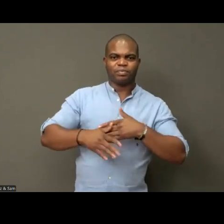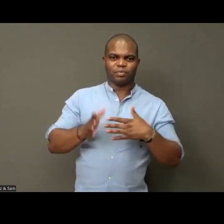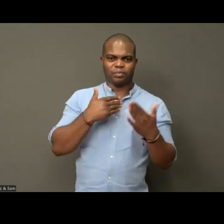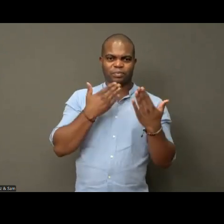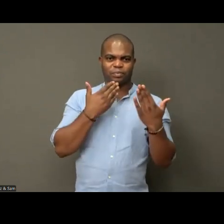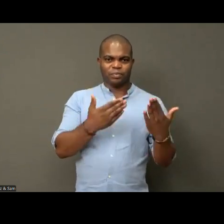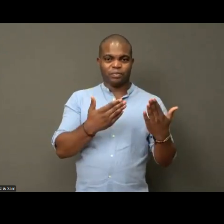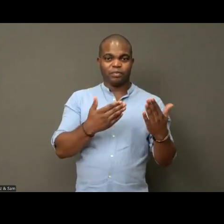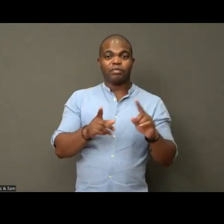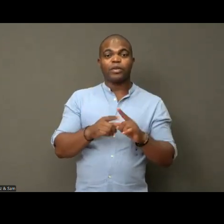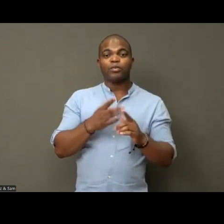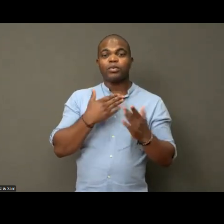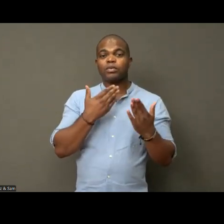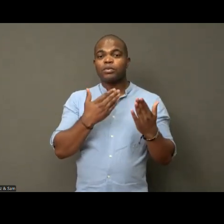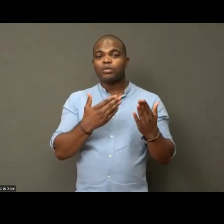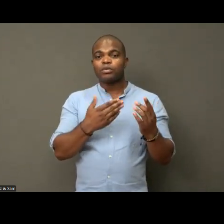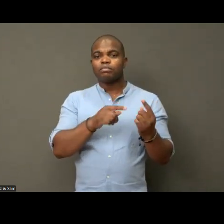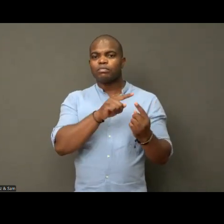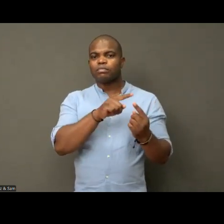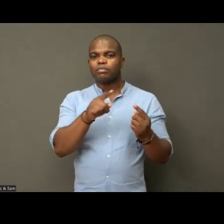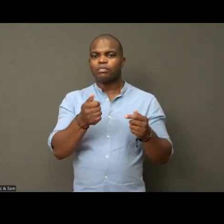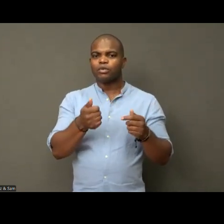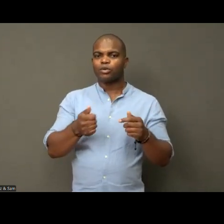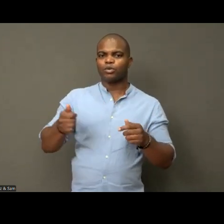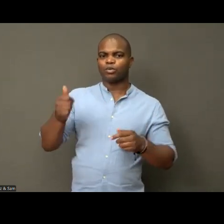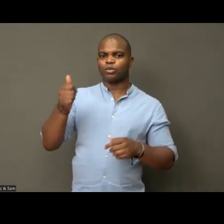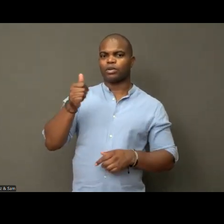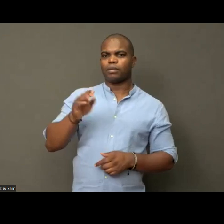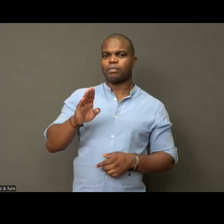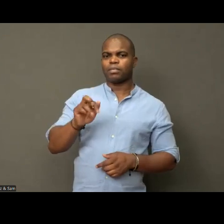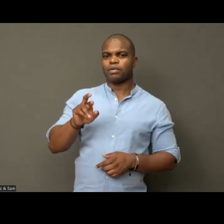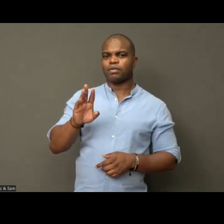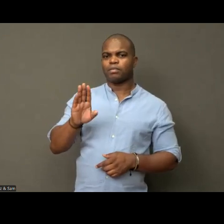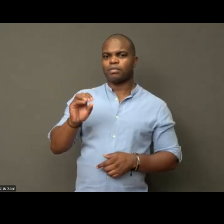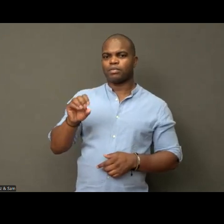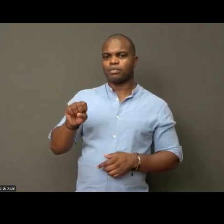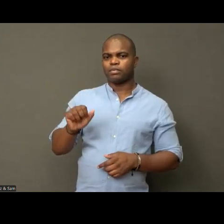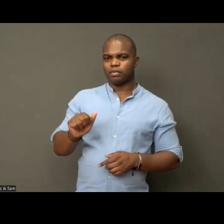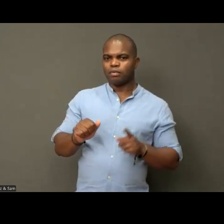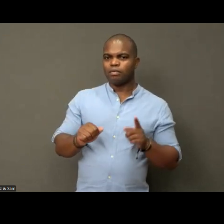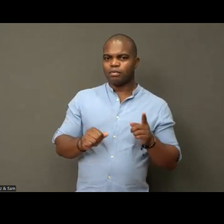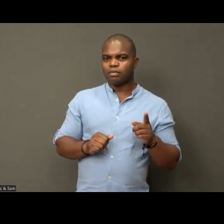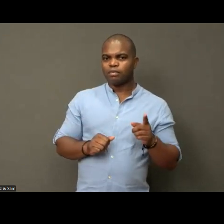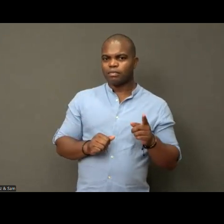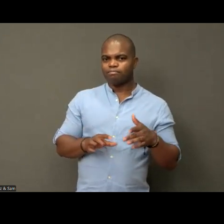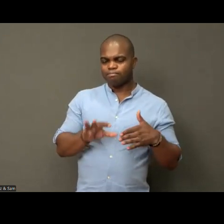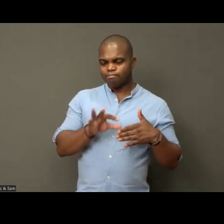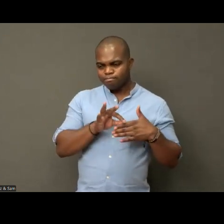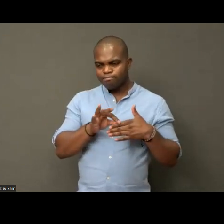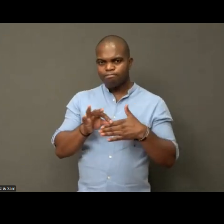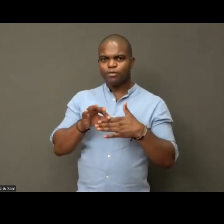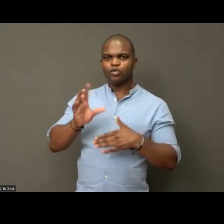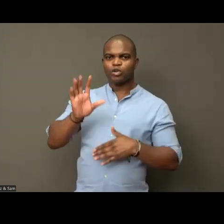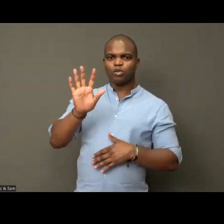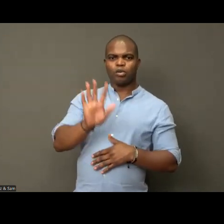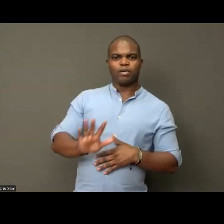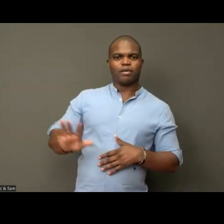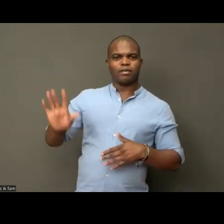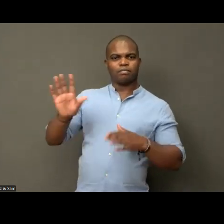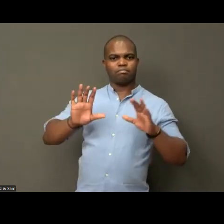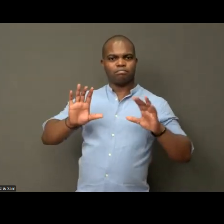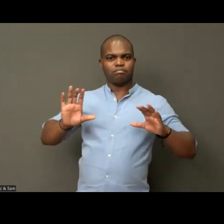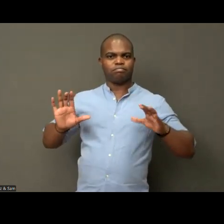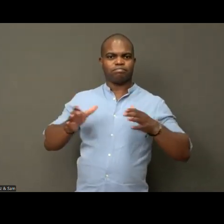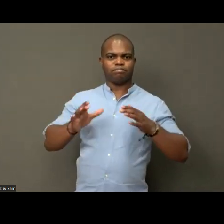Barbosa, que está liderando o movimento regional a nível mais elevado da organização. E quero